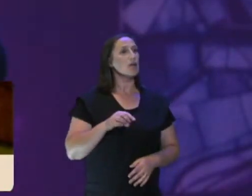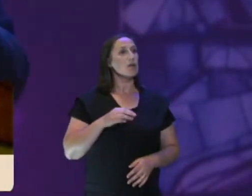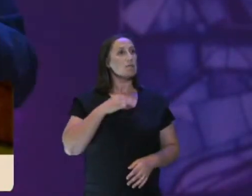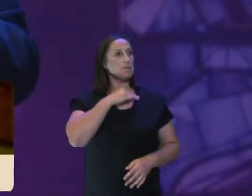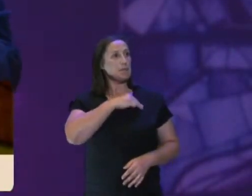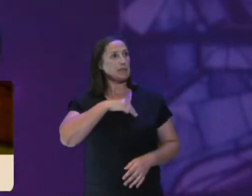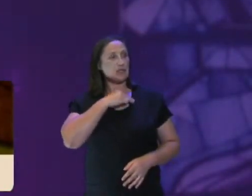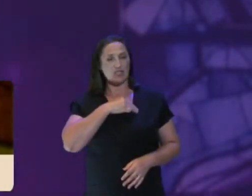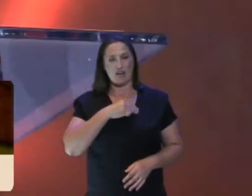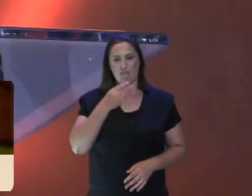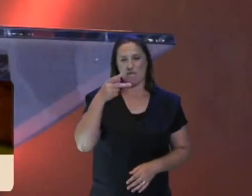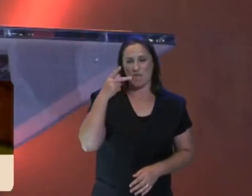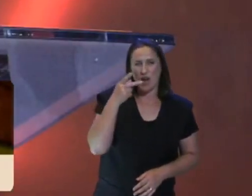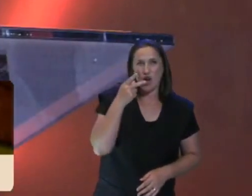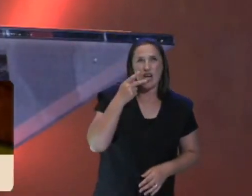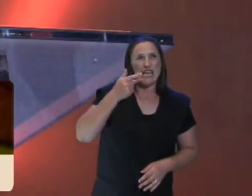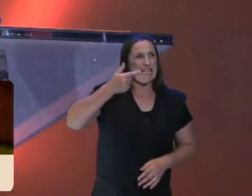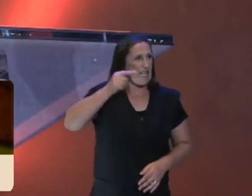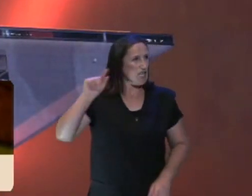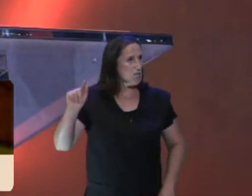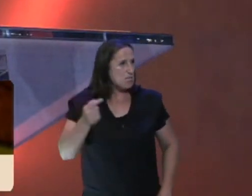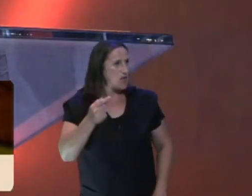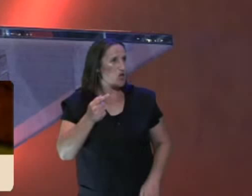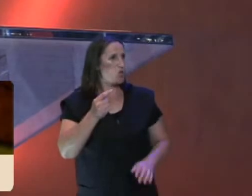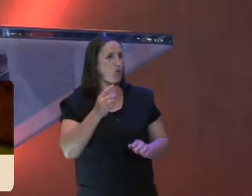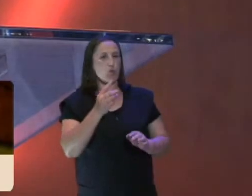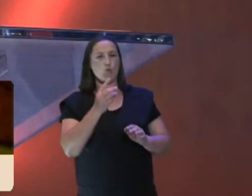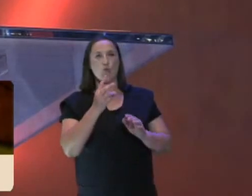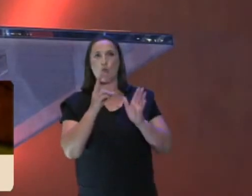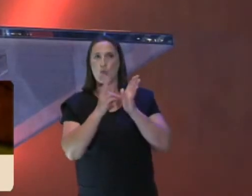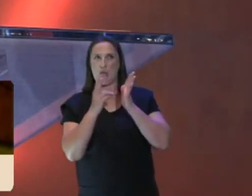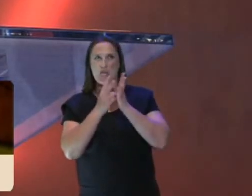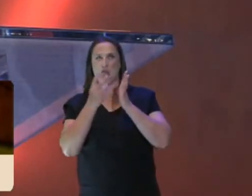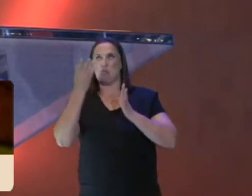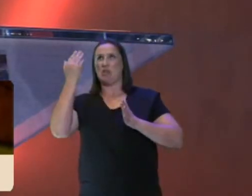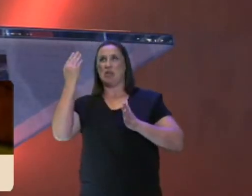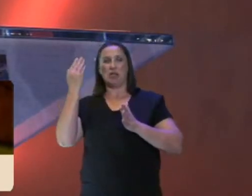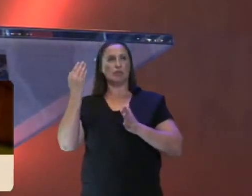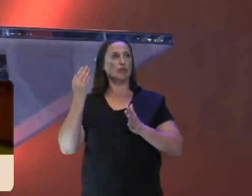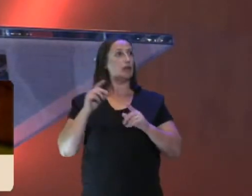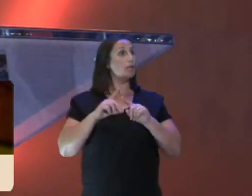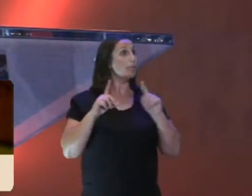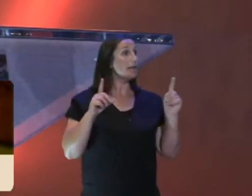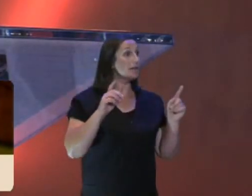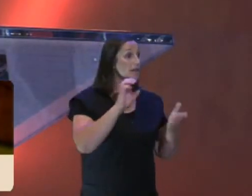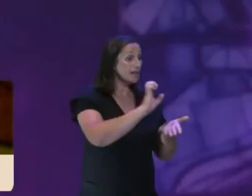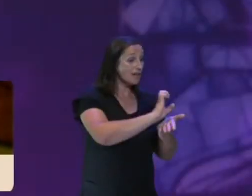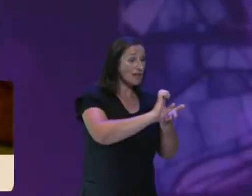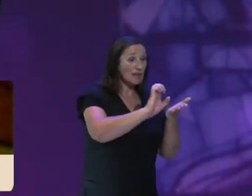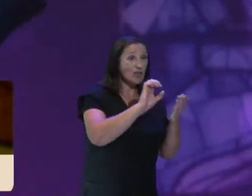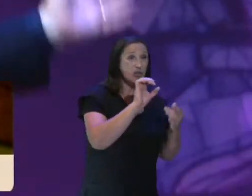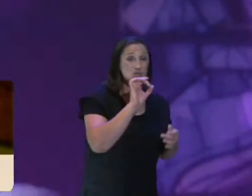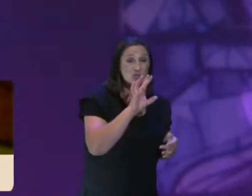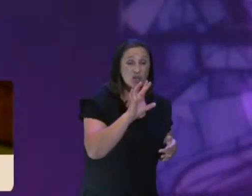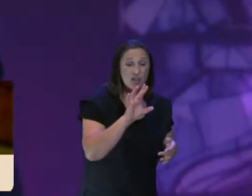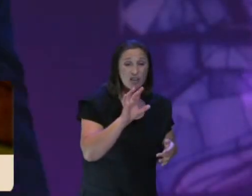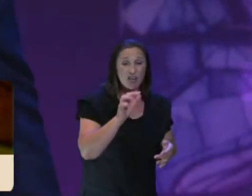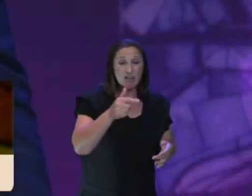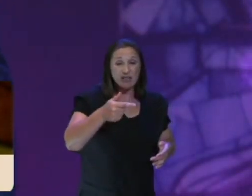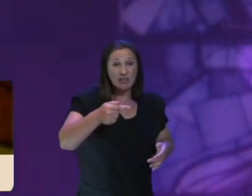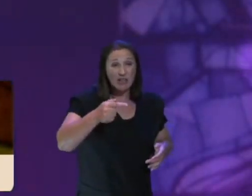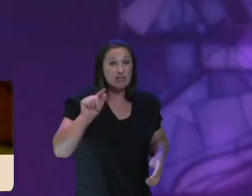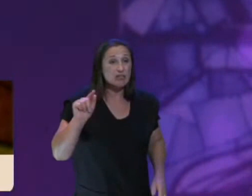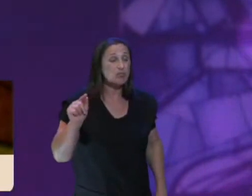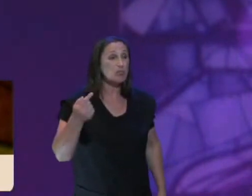falei, dizendo, olha, 7.000 índios se converteram, a gente ia pular aqui, mas Elias estava dizendo assim, só 7.000.